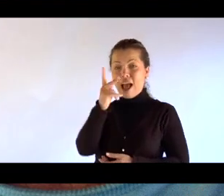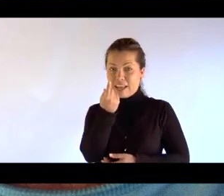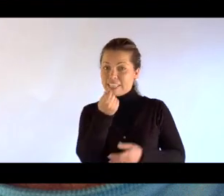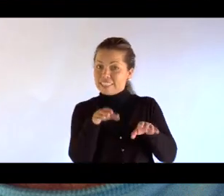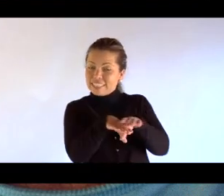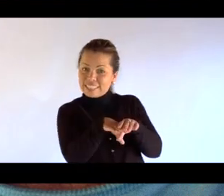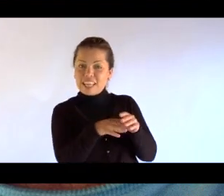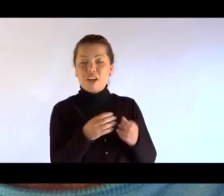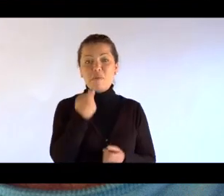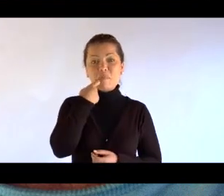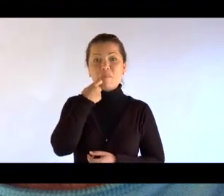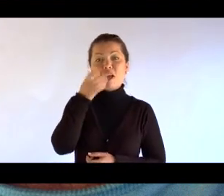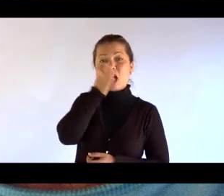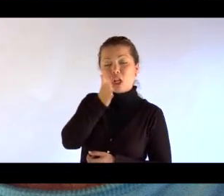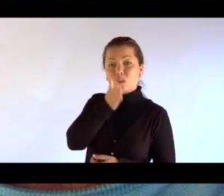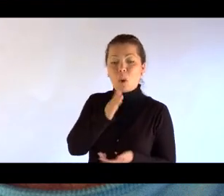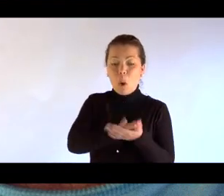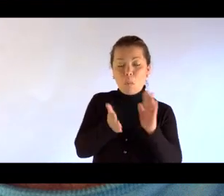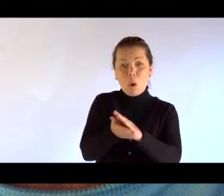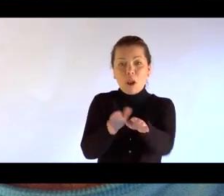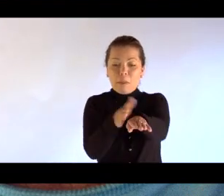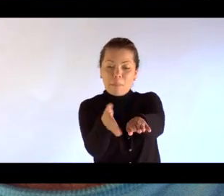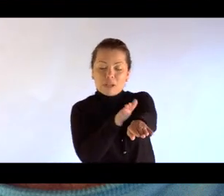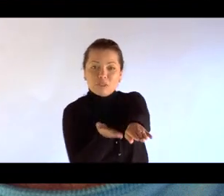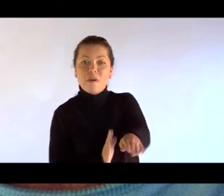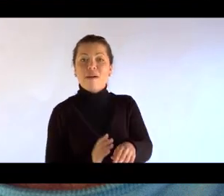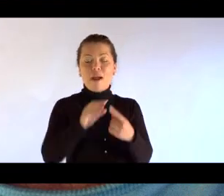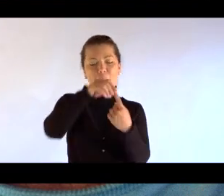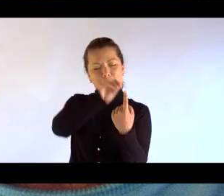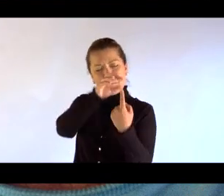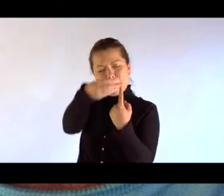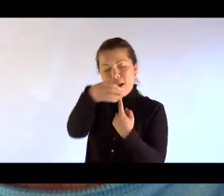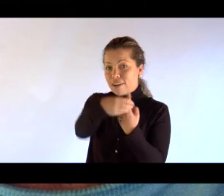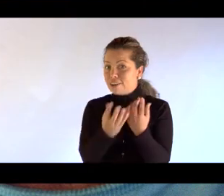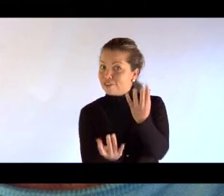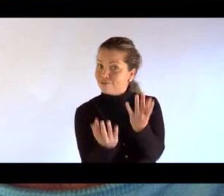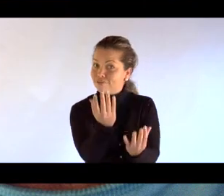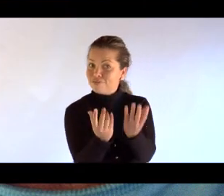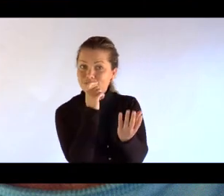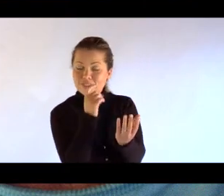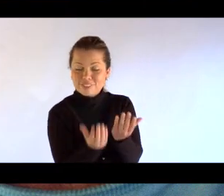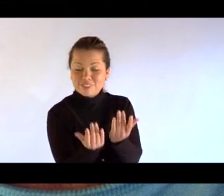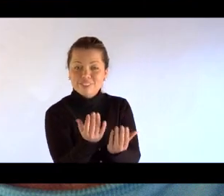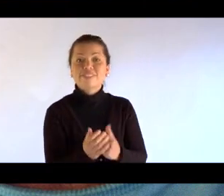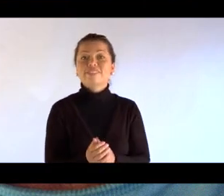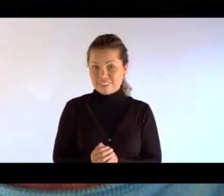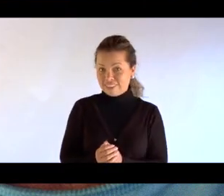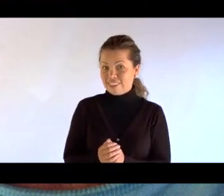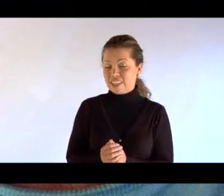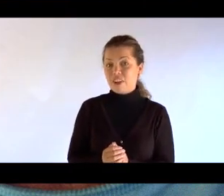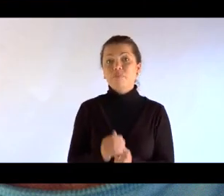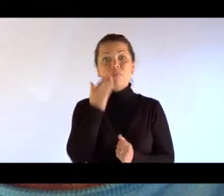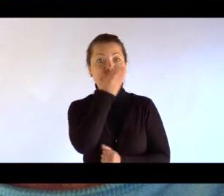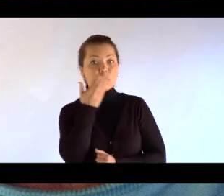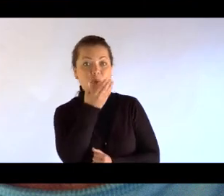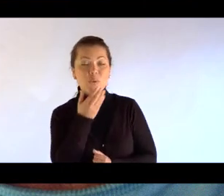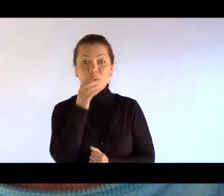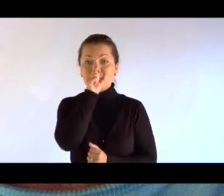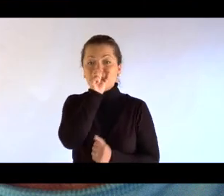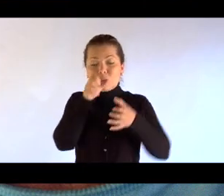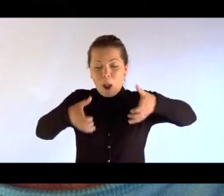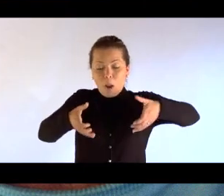ambiental, ao turismo e à especulação imobiliária, além da chegada de elementos como energia elétrica e estradas que trazem